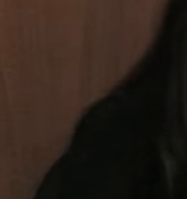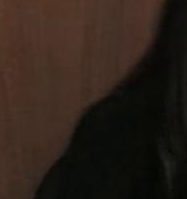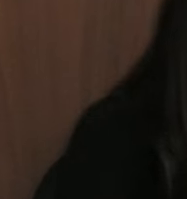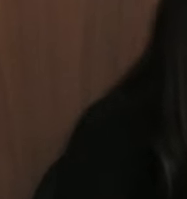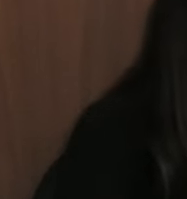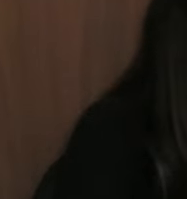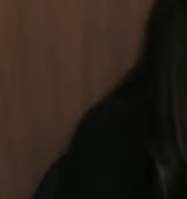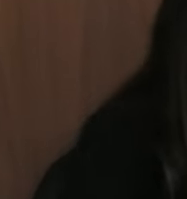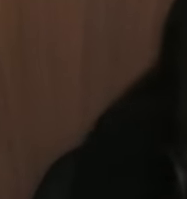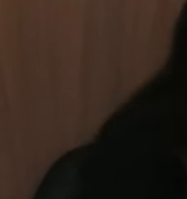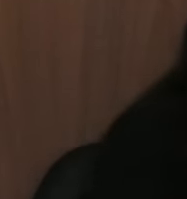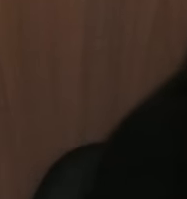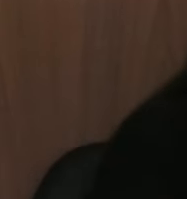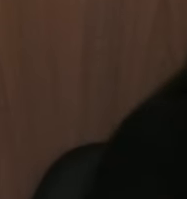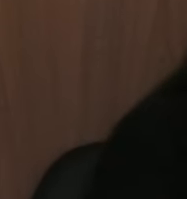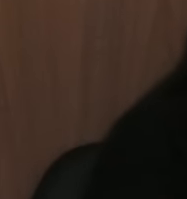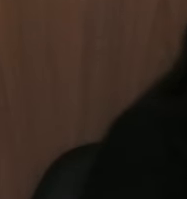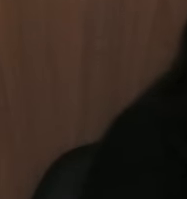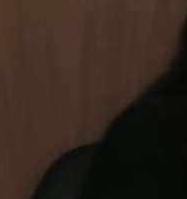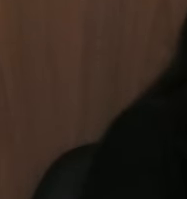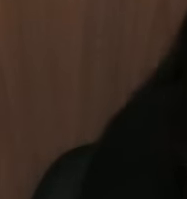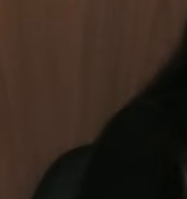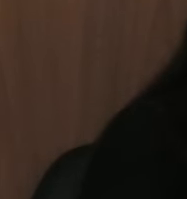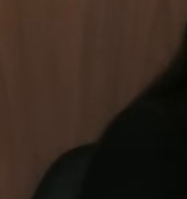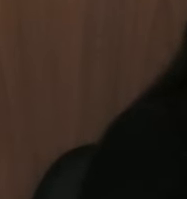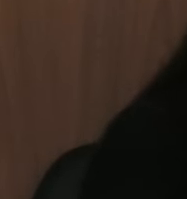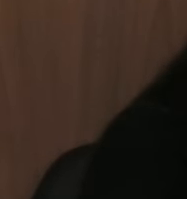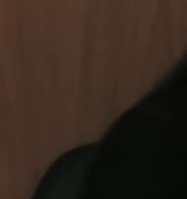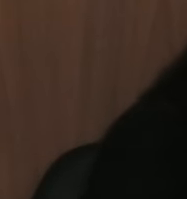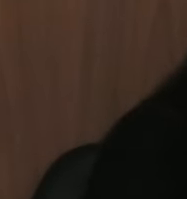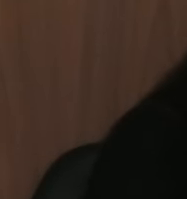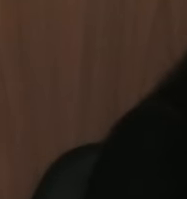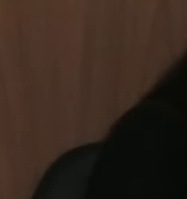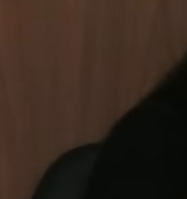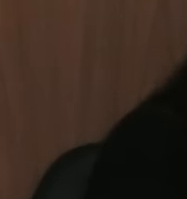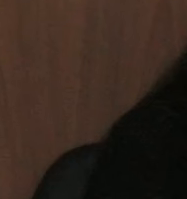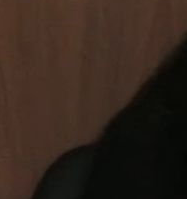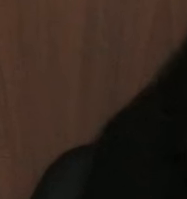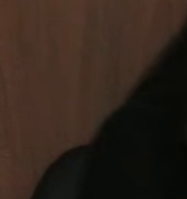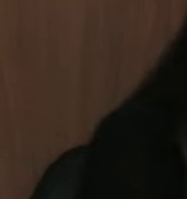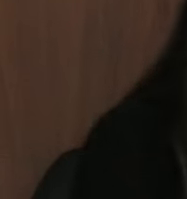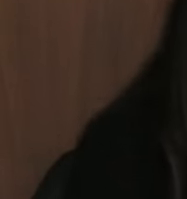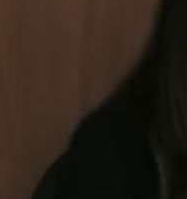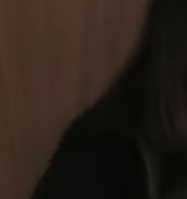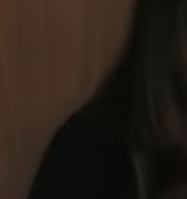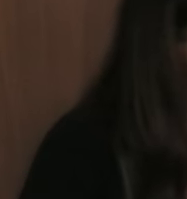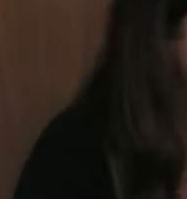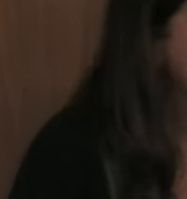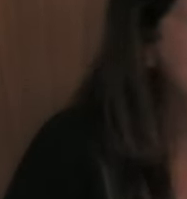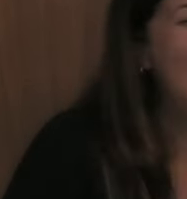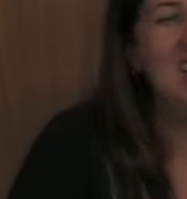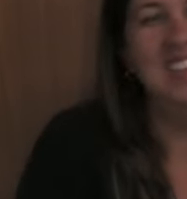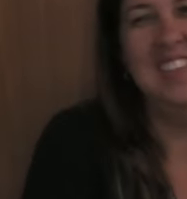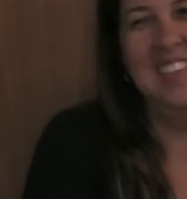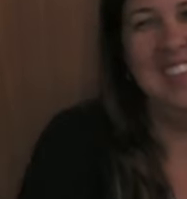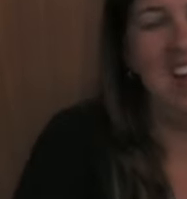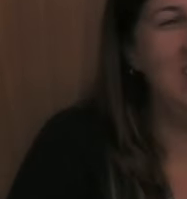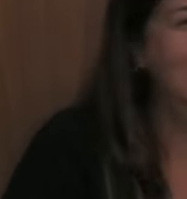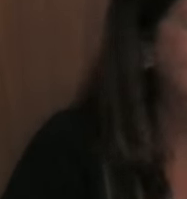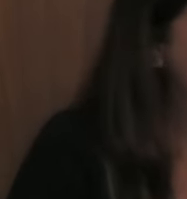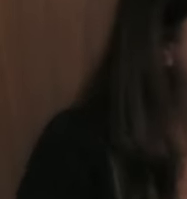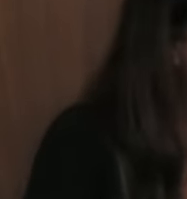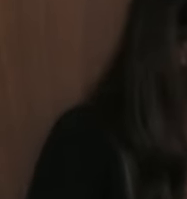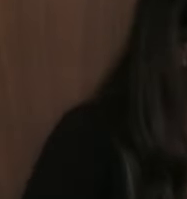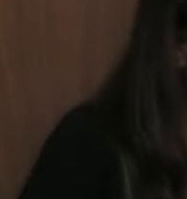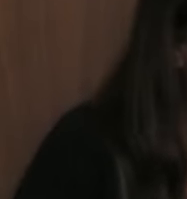fevereiro, eu protocolei junto à Enel a solicitação da poda de uma amendoeira no bairro de Neves, Josemar. Até hoje,